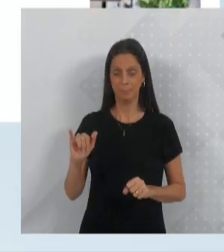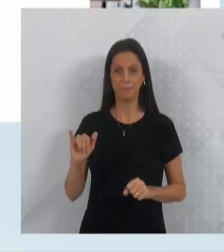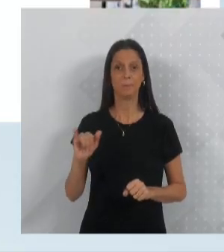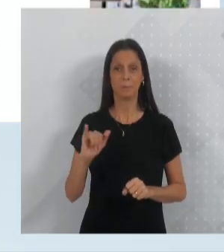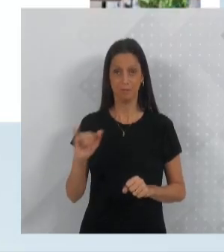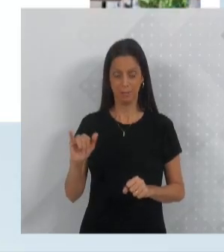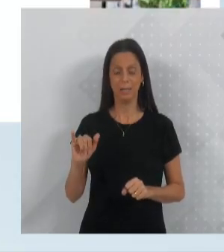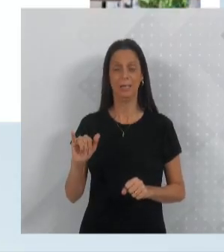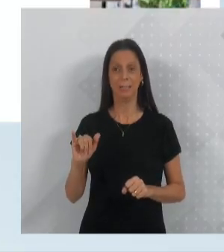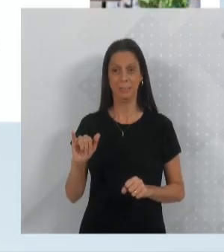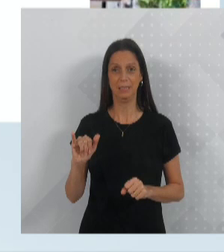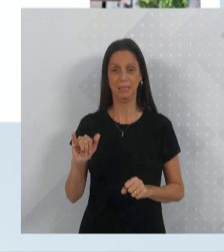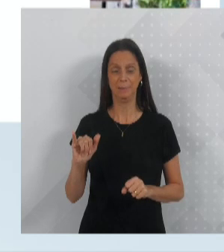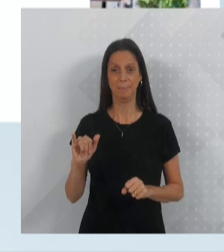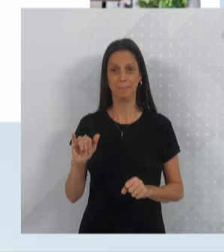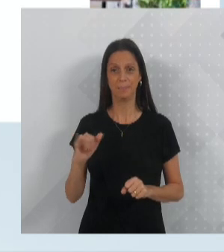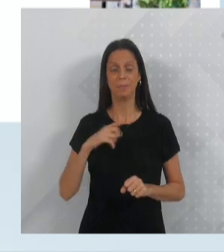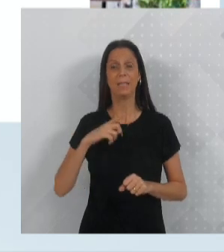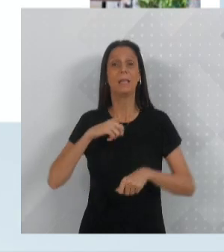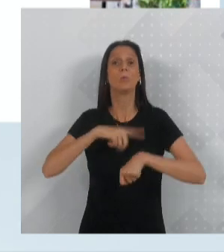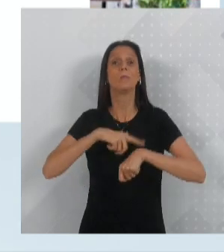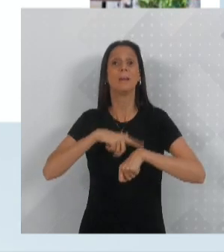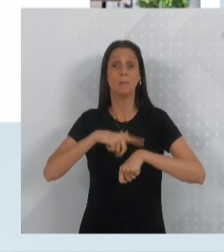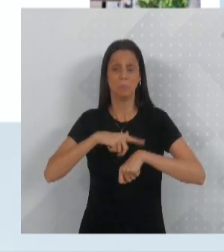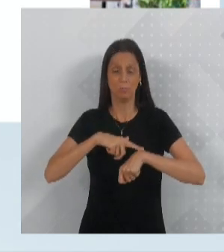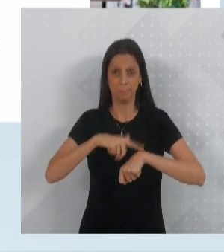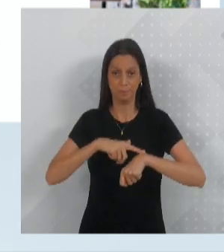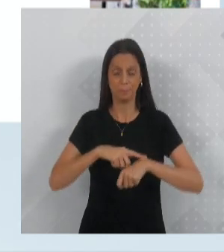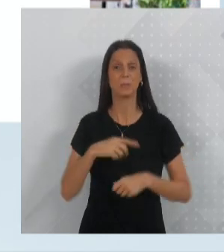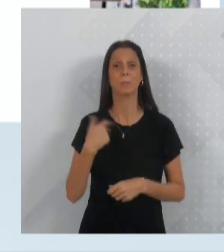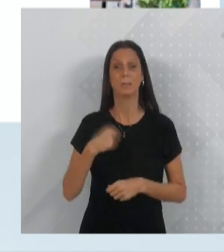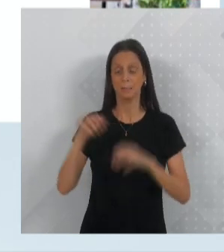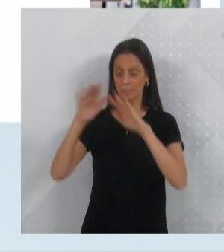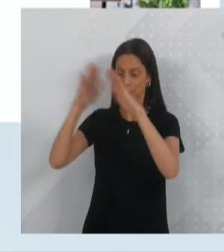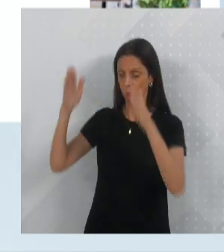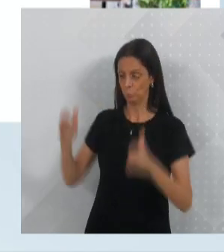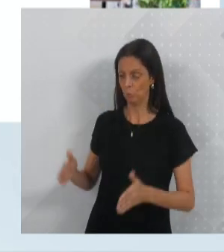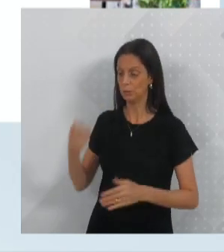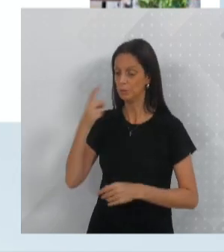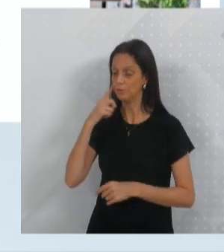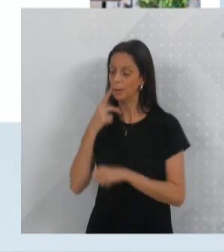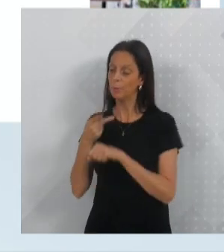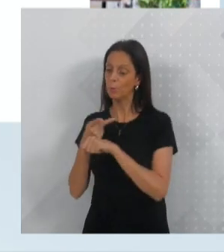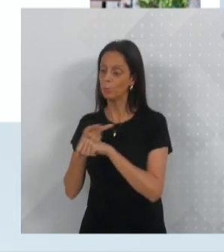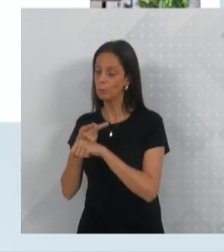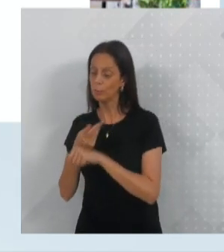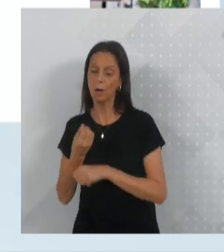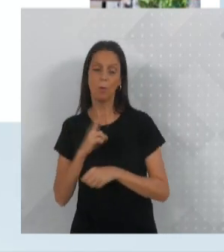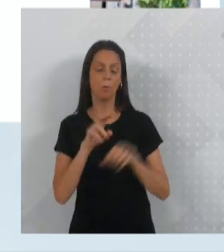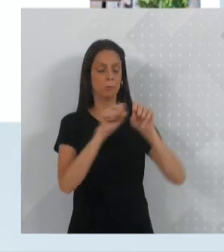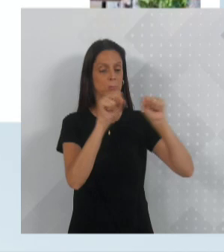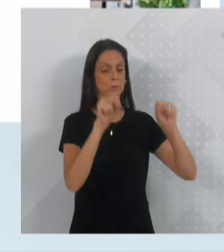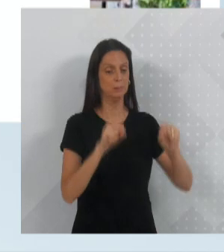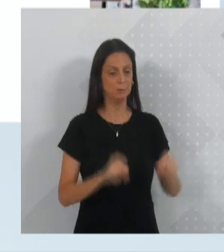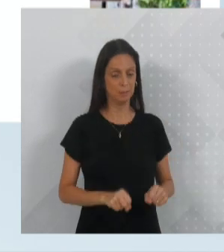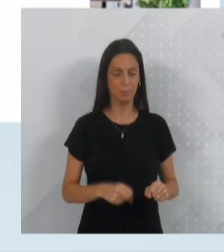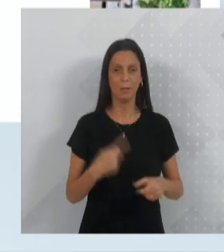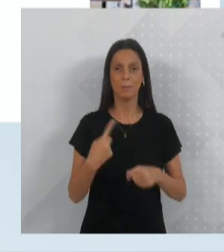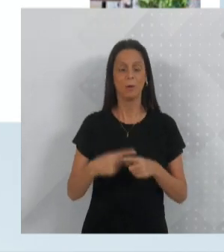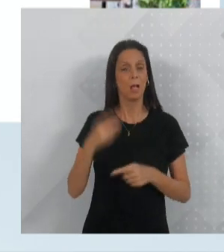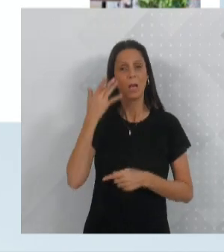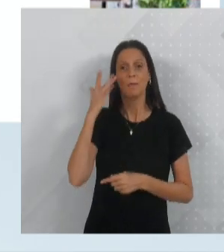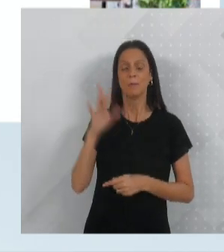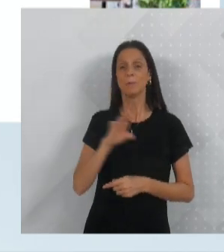vai conseguir saber se ela procurar um ttem se ela procurar uma agência ou se ela procurar o sistema senão ela não vai